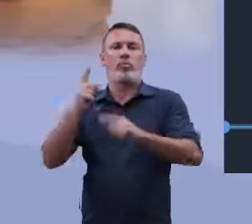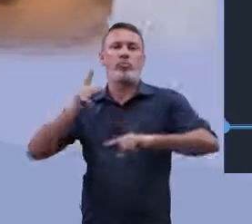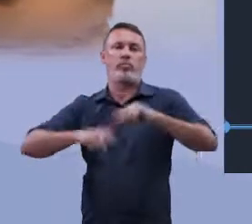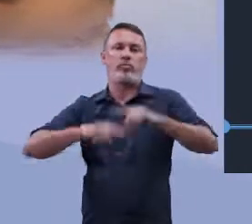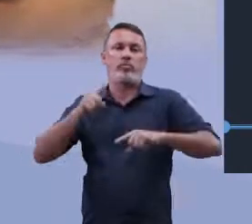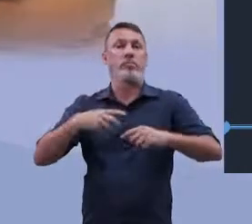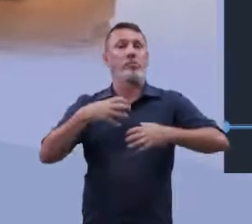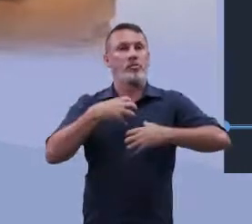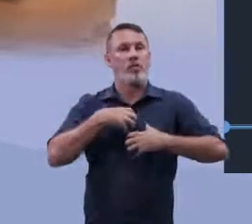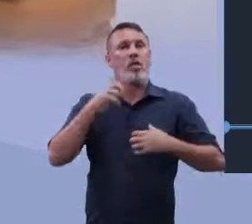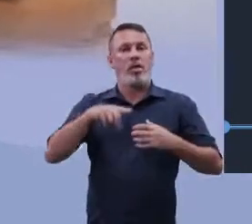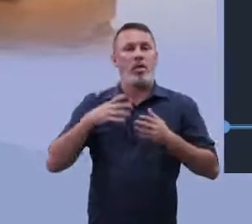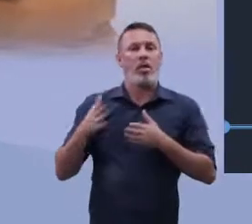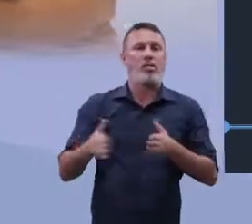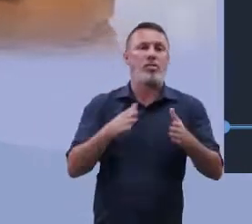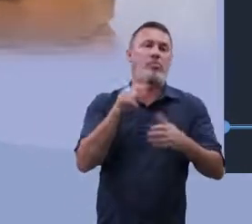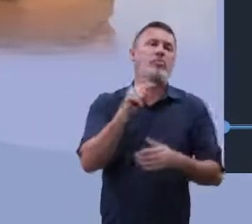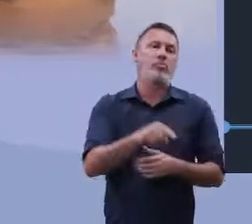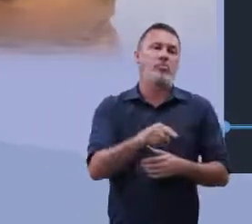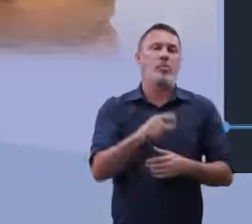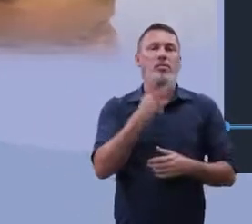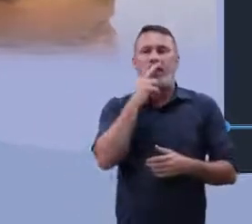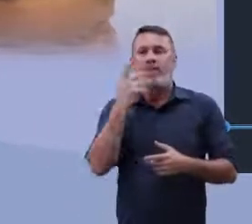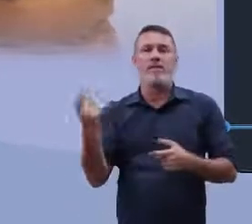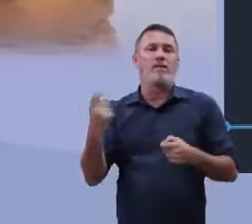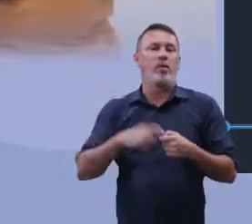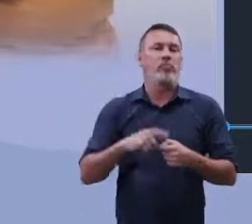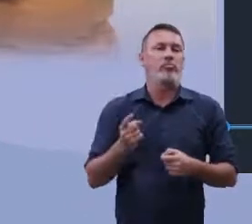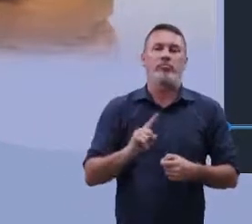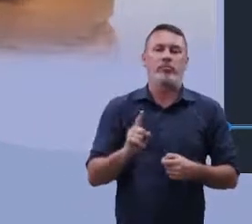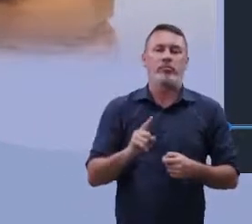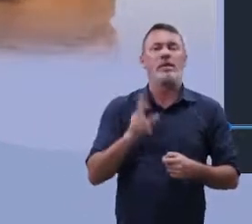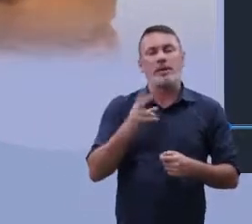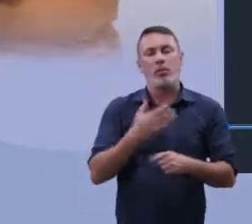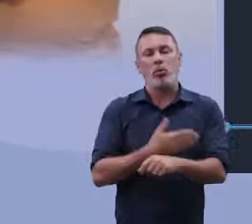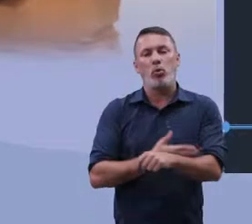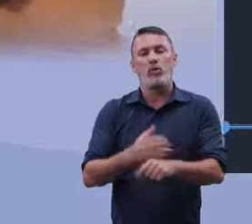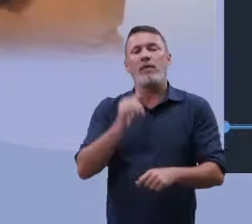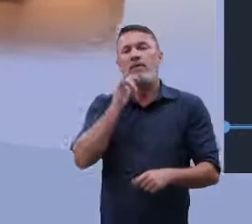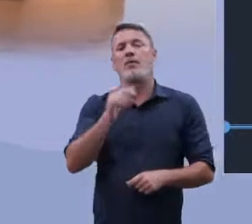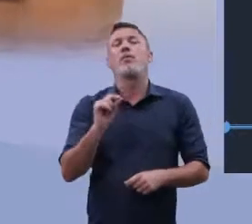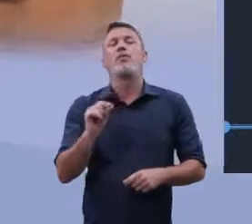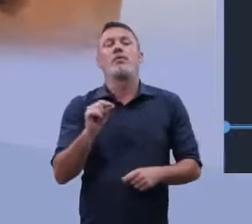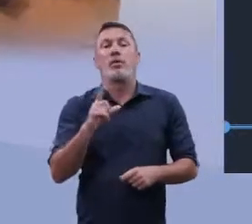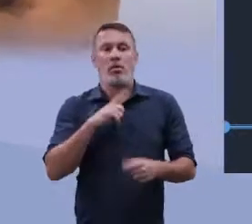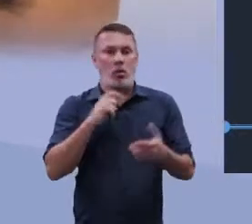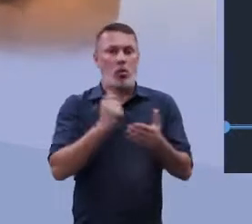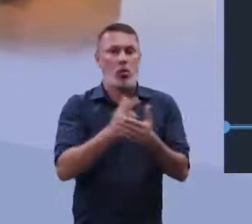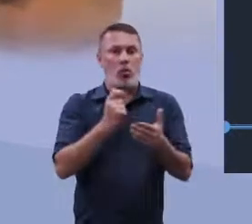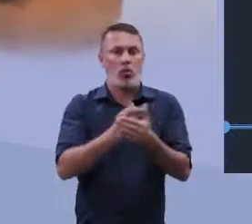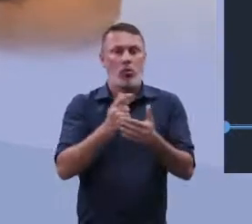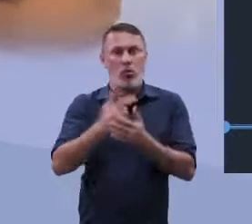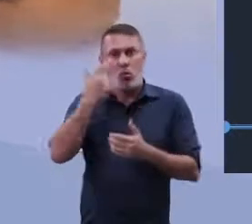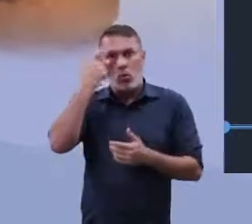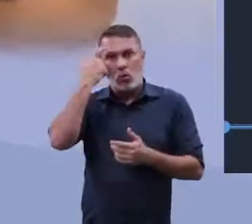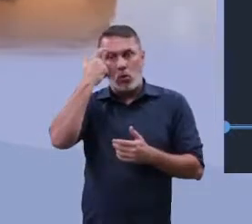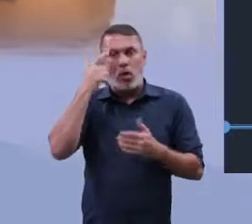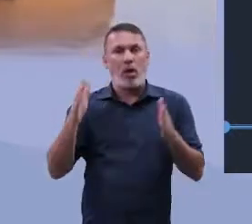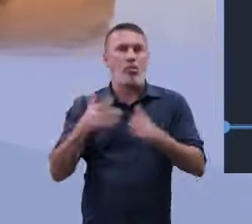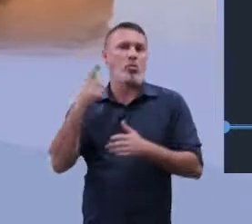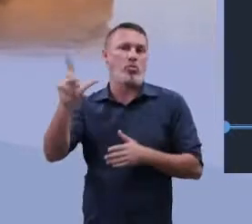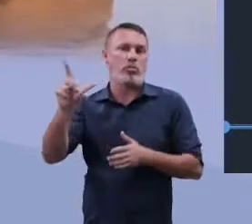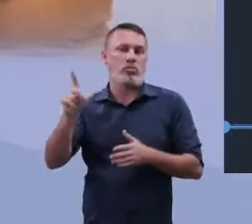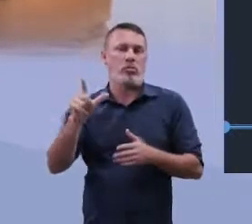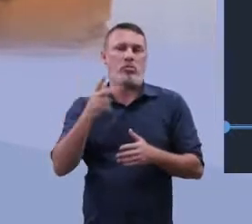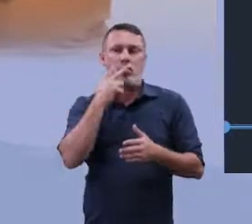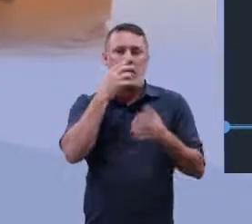aumento desse caminho sem volta. Nós costumamos a dizer que o consumismo nos leva a um caminho, a um